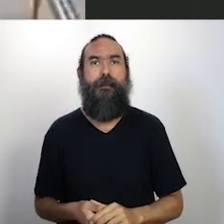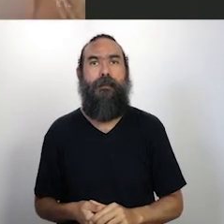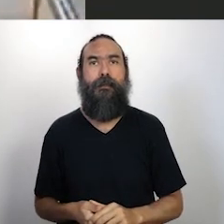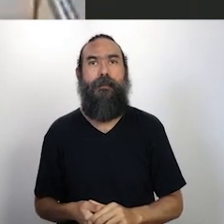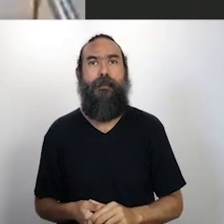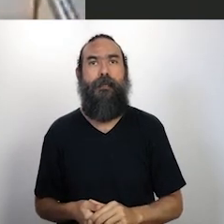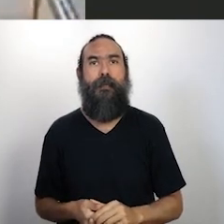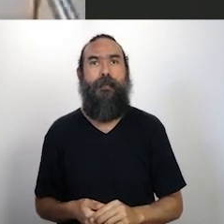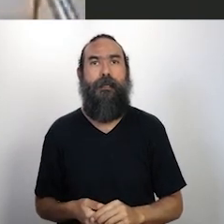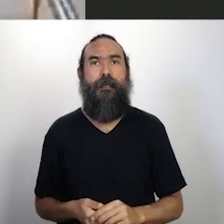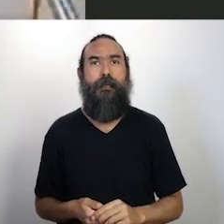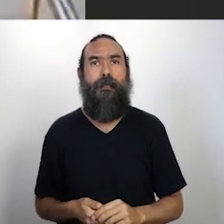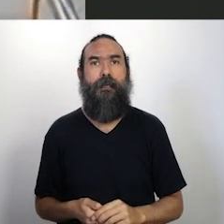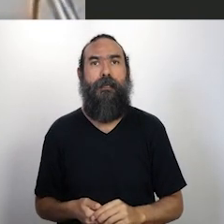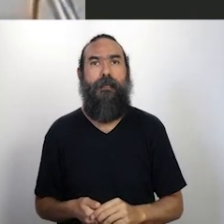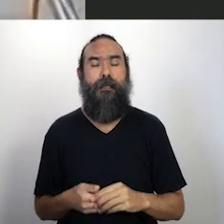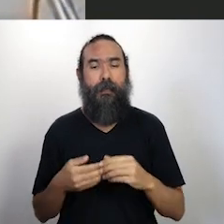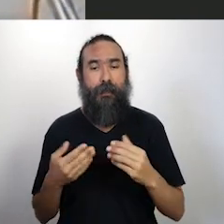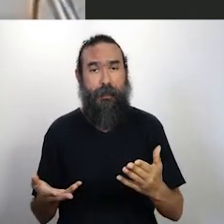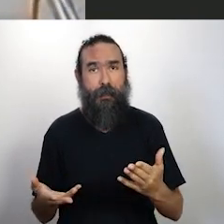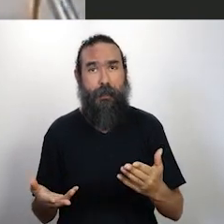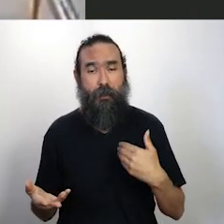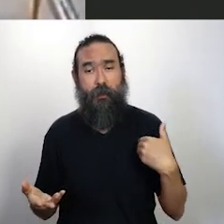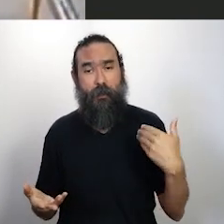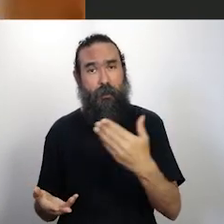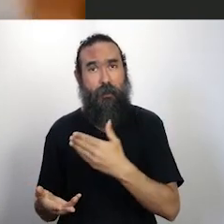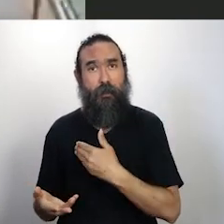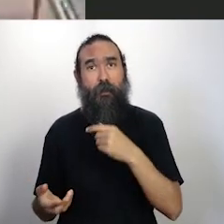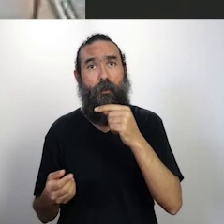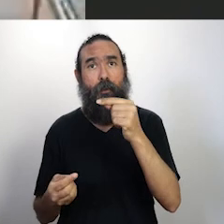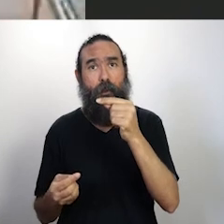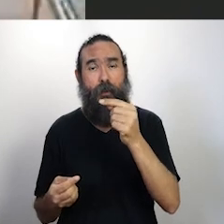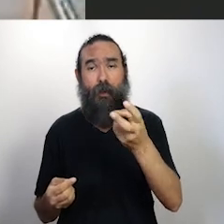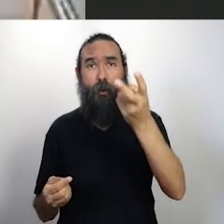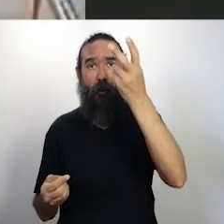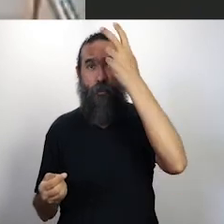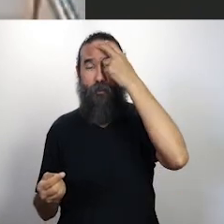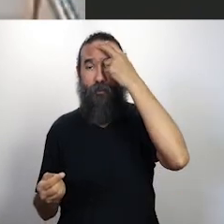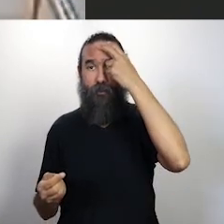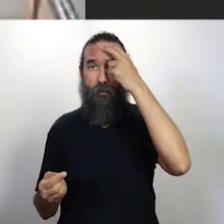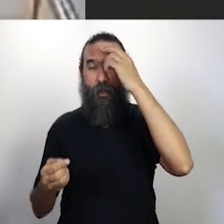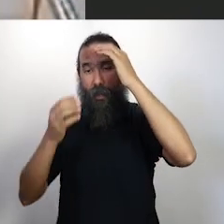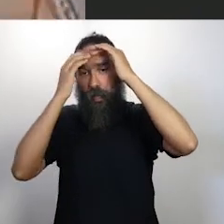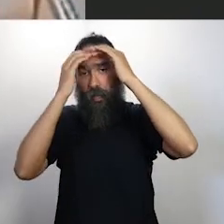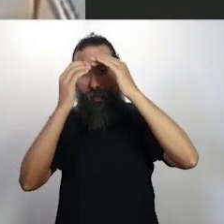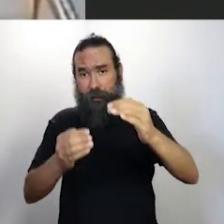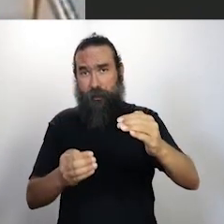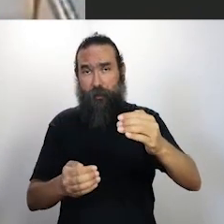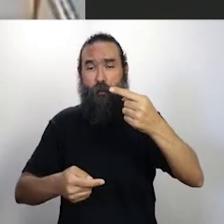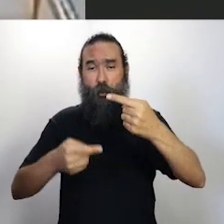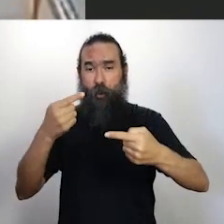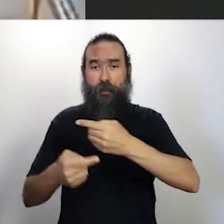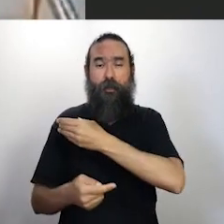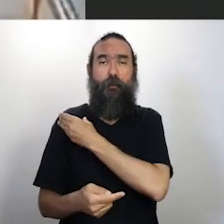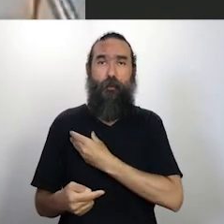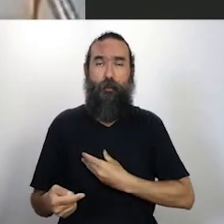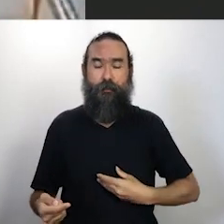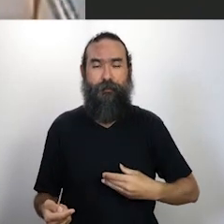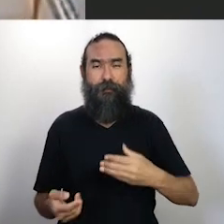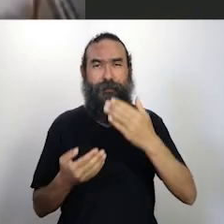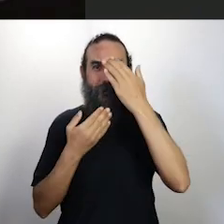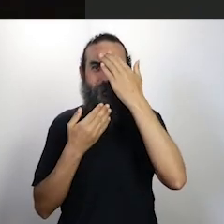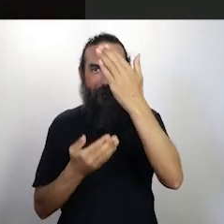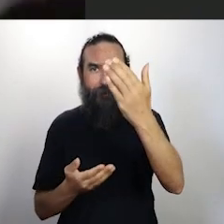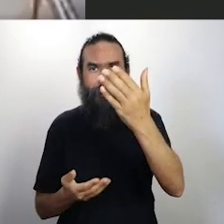personalismo e realmente a gente coloca a cultura no campo das políticas públicas um grande abraço muito obrigado